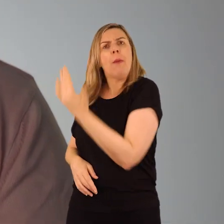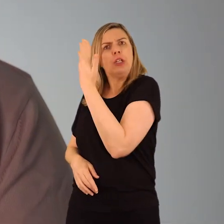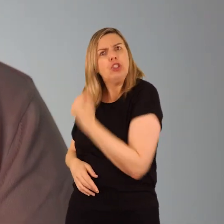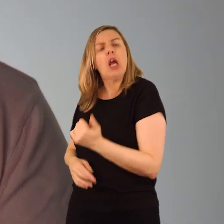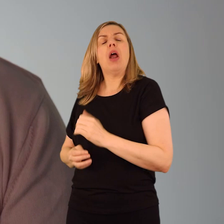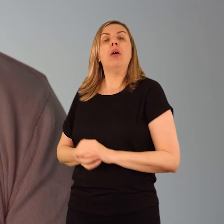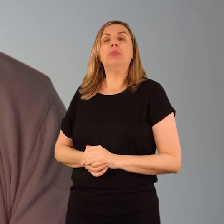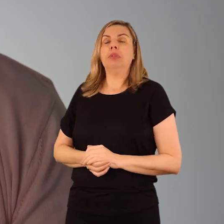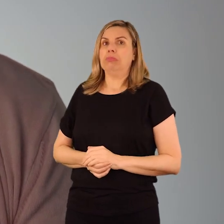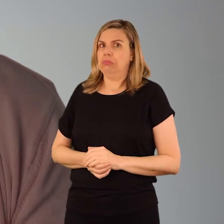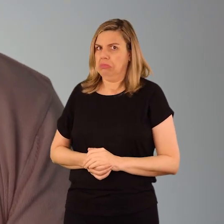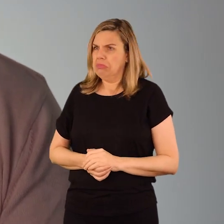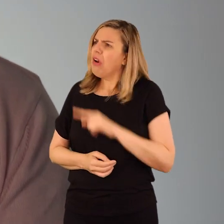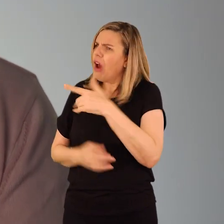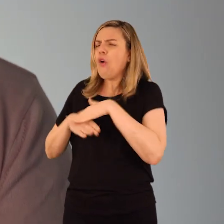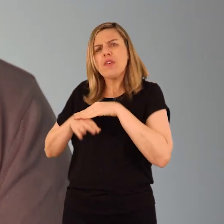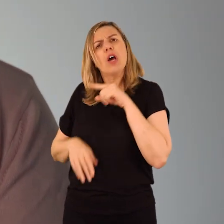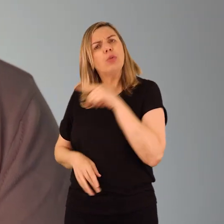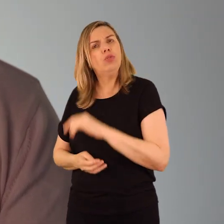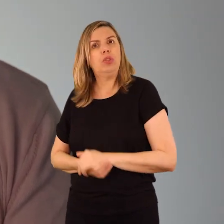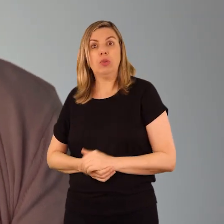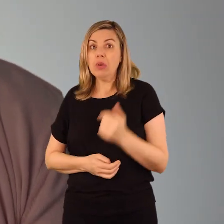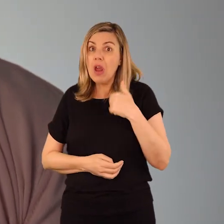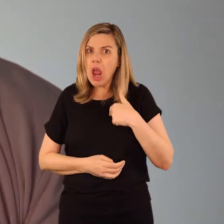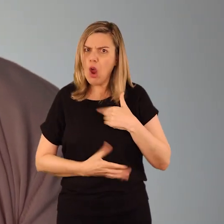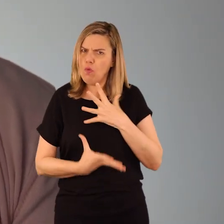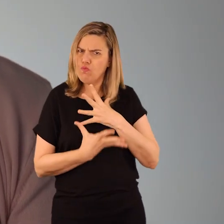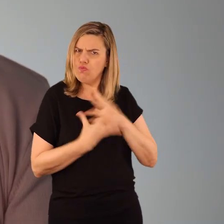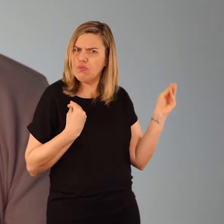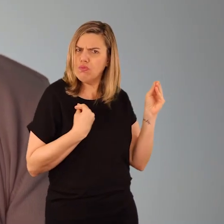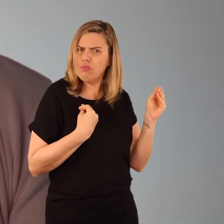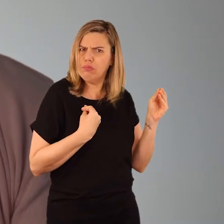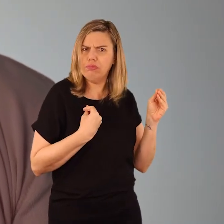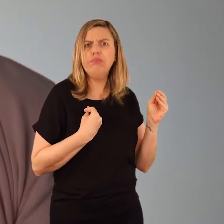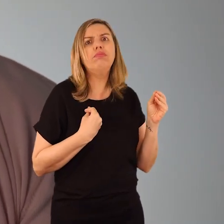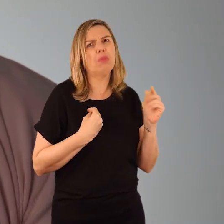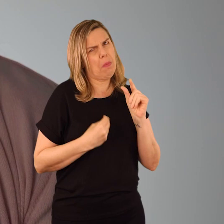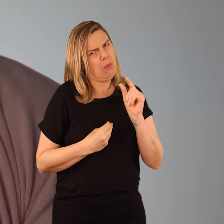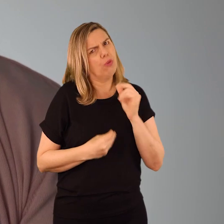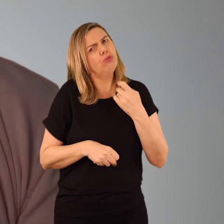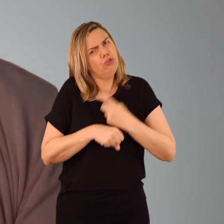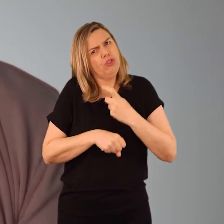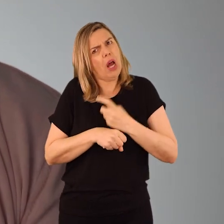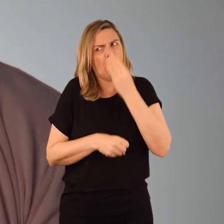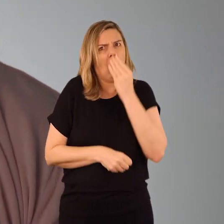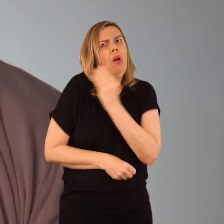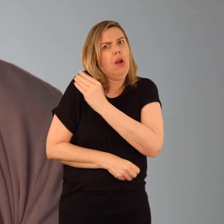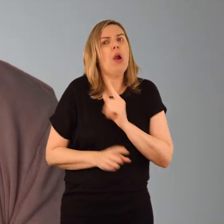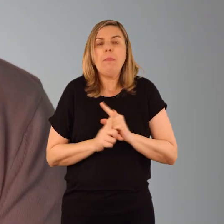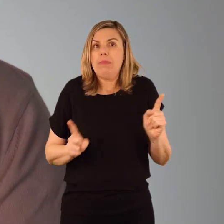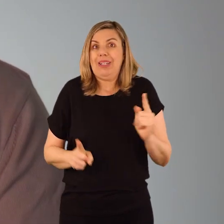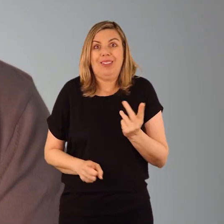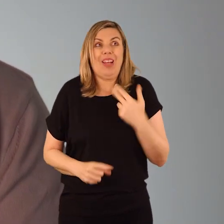cá, moça, eu vou falar contigo. E aí eu fugi, né? Ficou até chato, assim, eu virar as costas e sair andando,